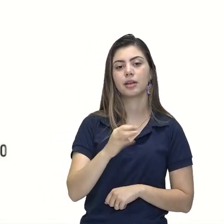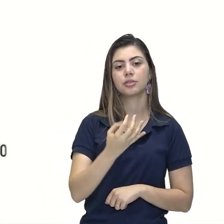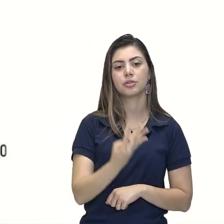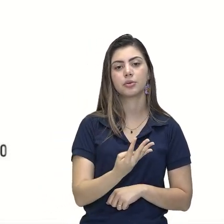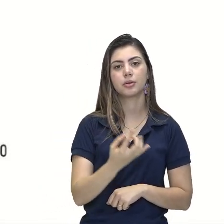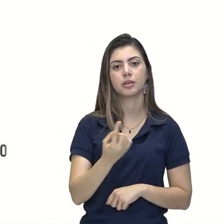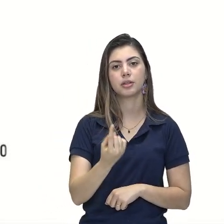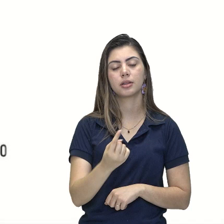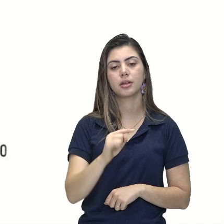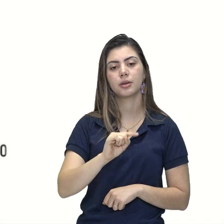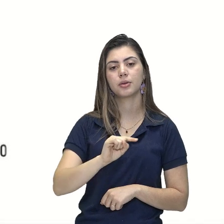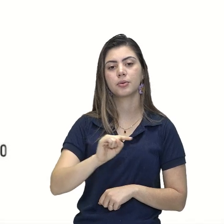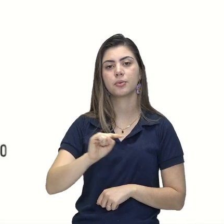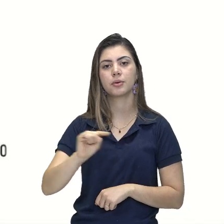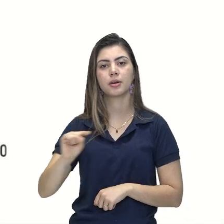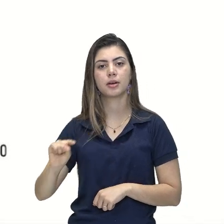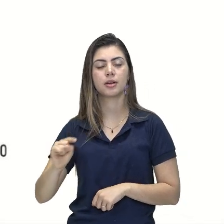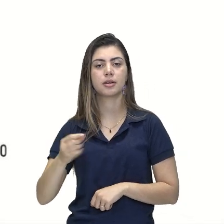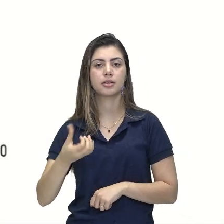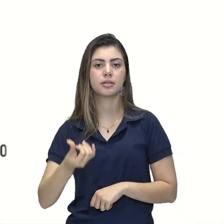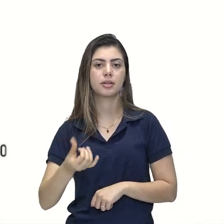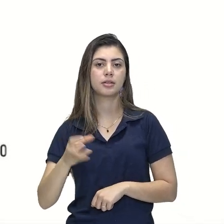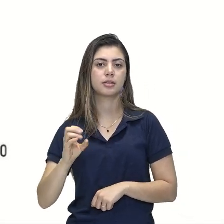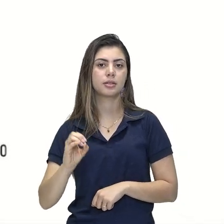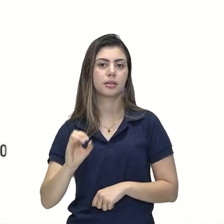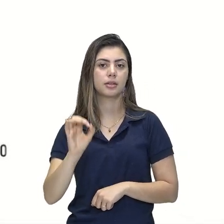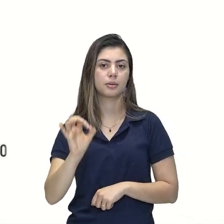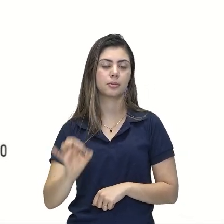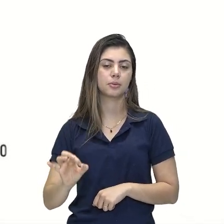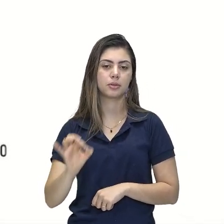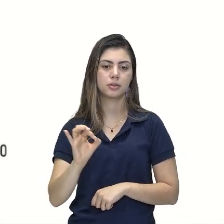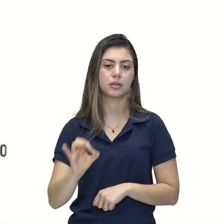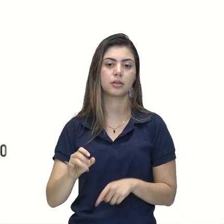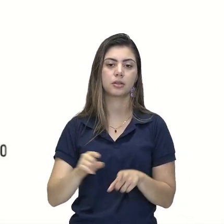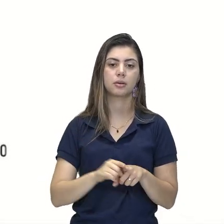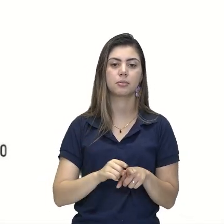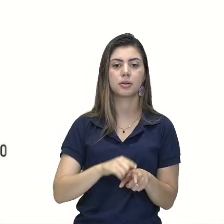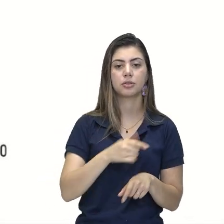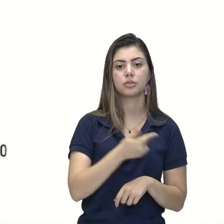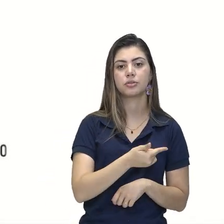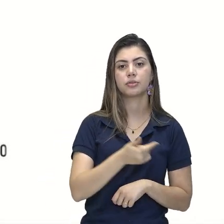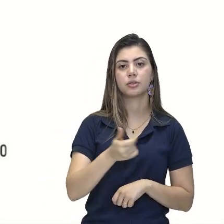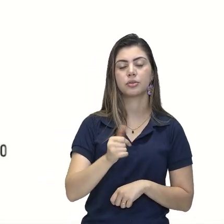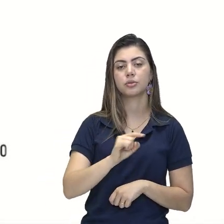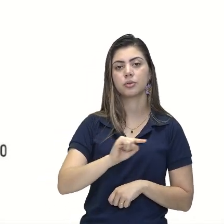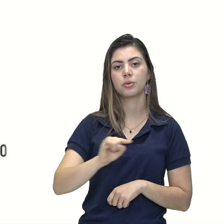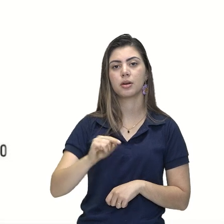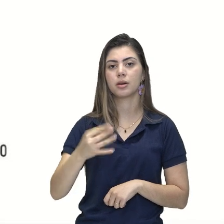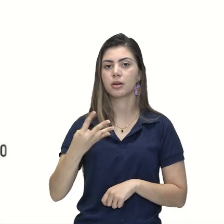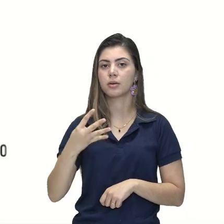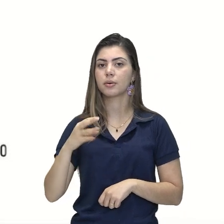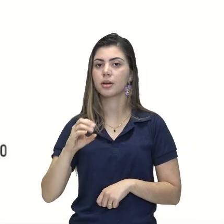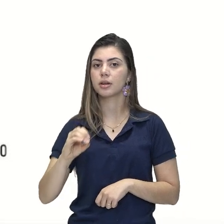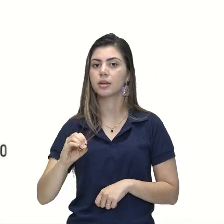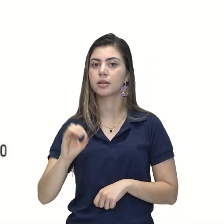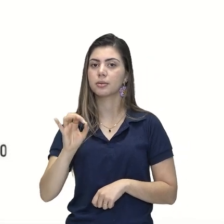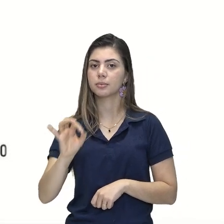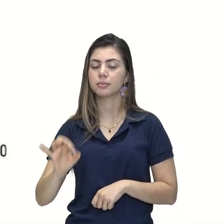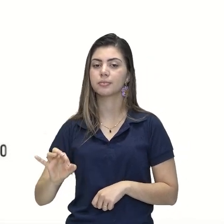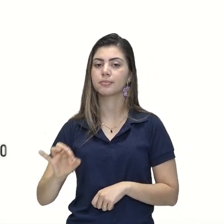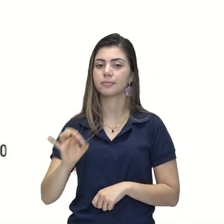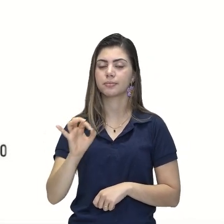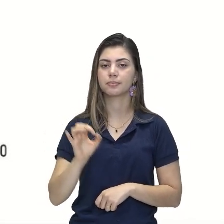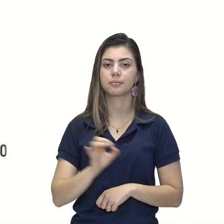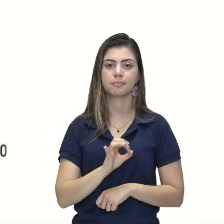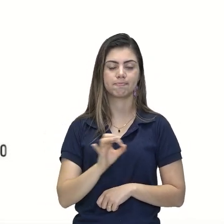41% a 60%, de 21% a 40%, né? E aí nós